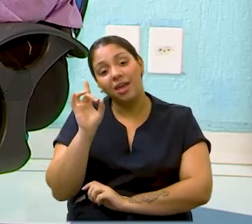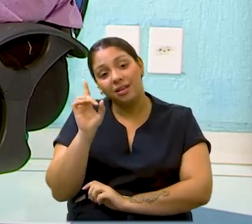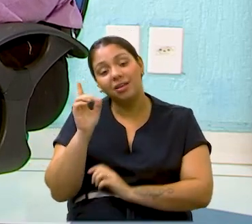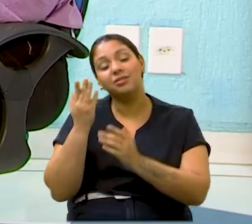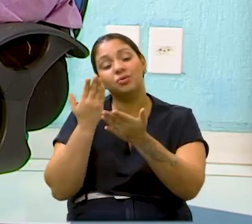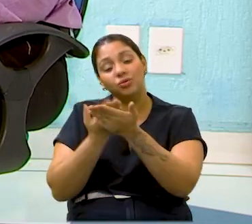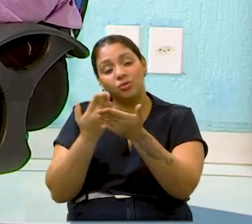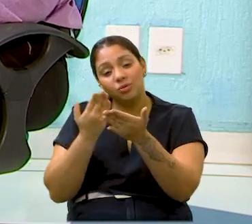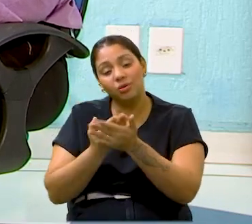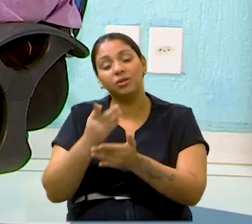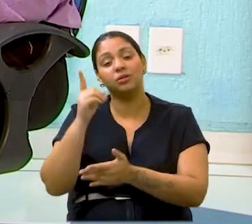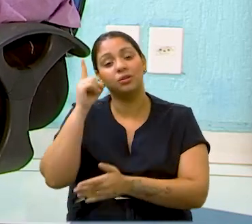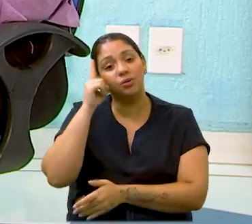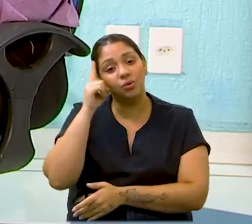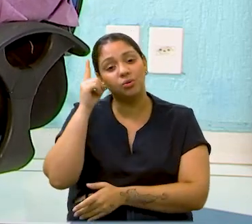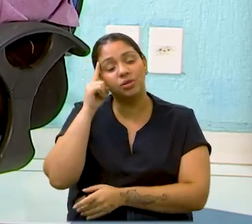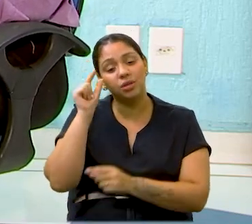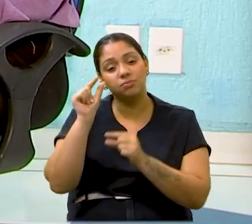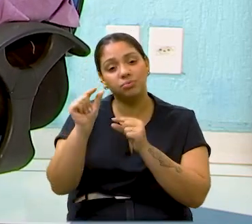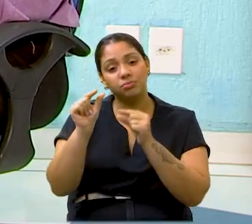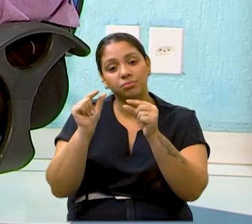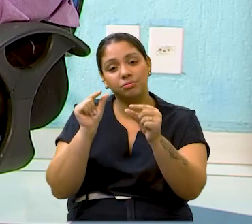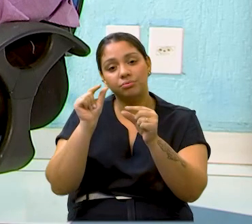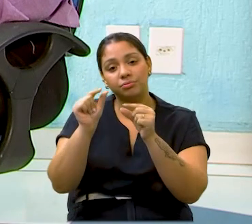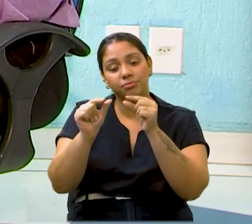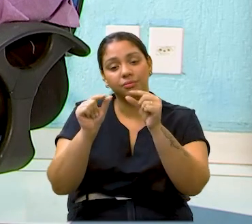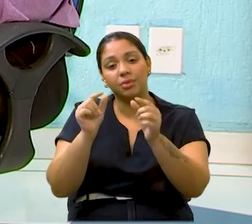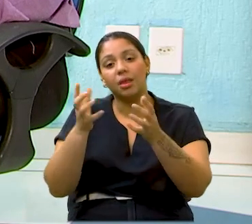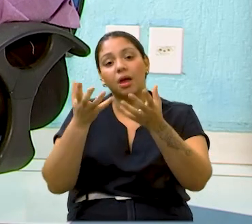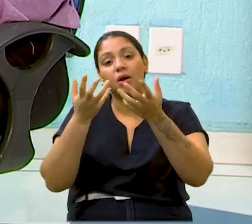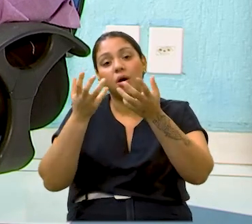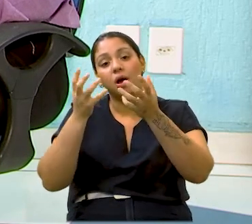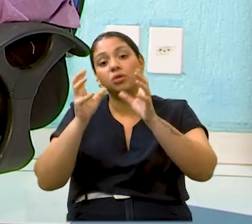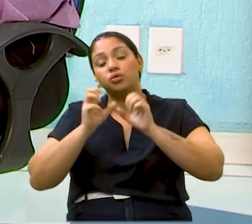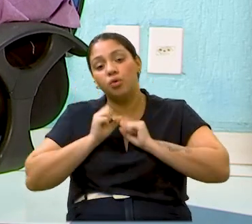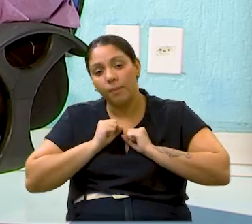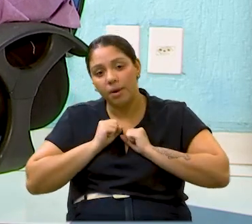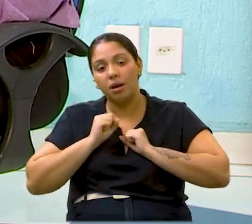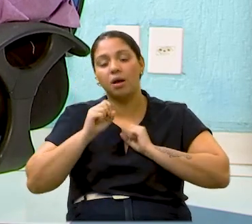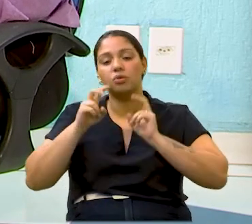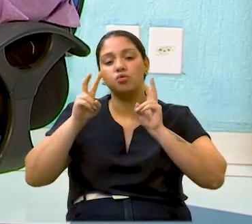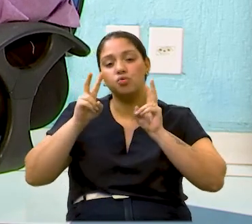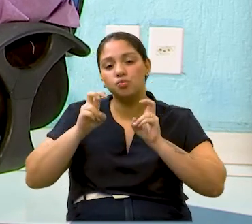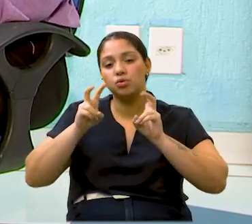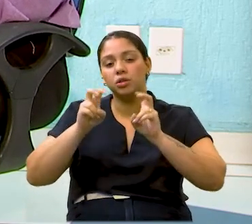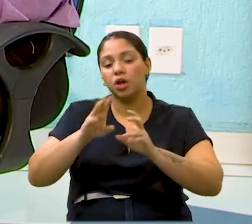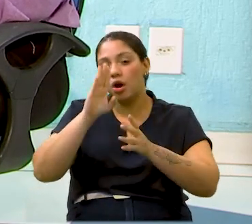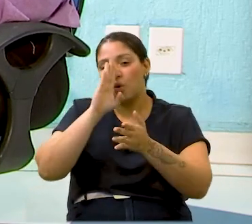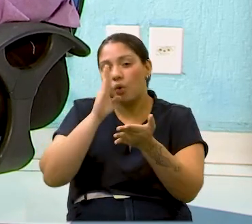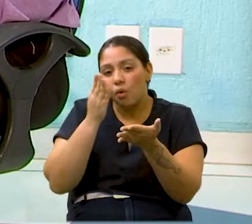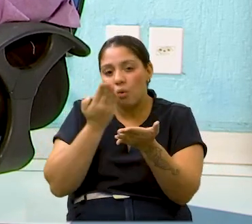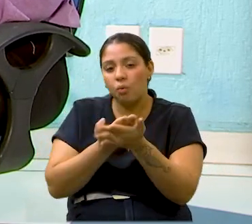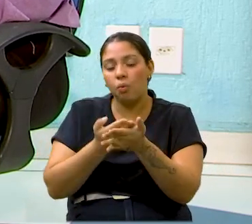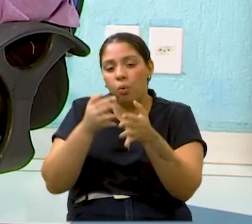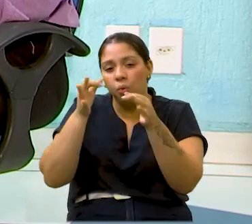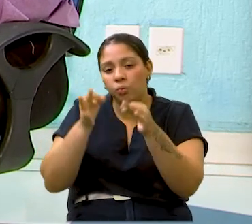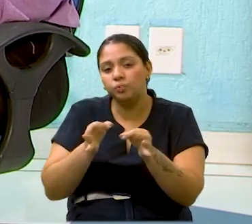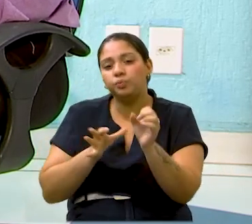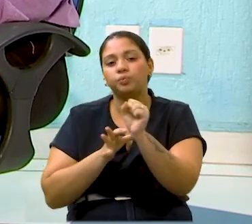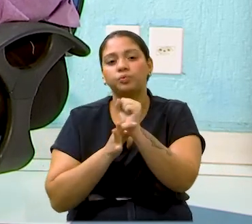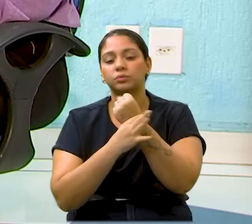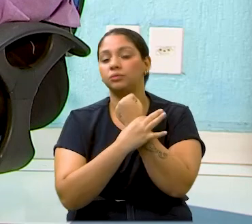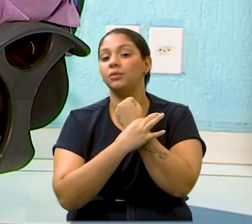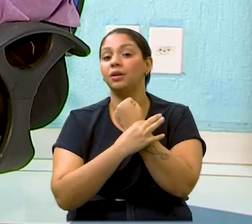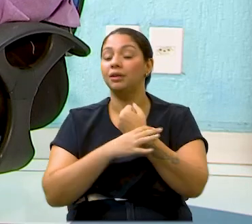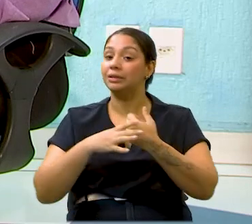correria. Sim, estudando todo dia um pouquinho, dominando o assunto, estando confiante, com